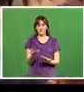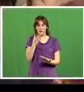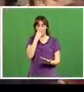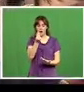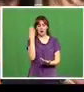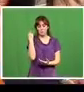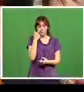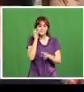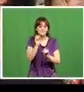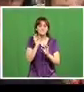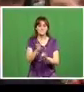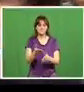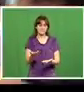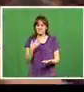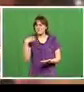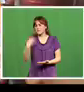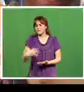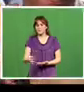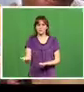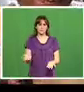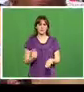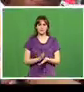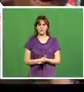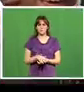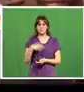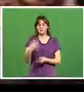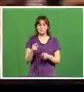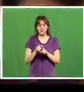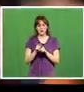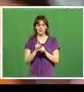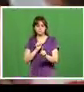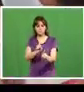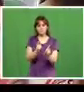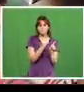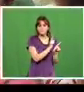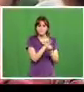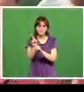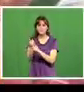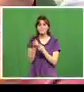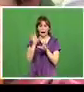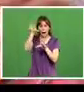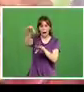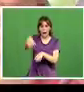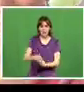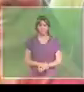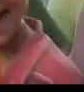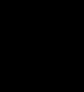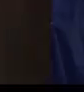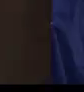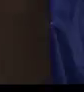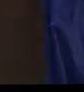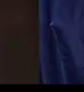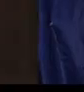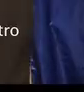burro. Deixava-se enganar pela raposa. Sempre. Sempre a apanhada do major, eles...